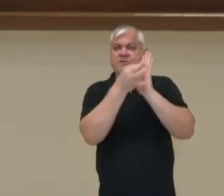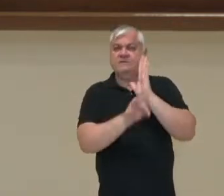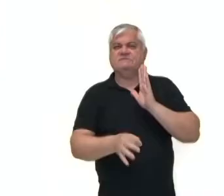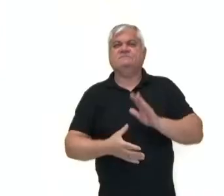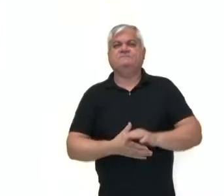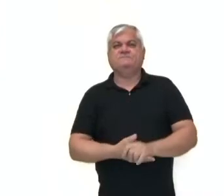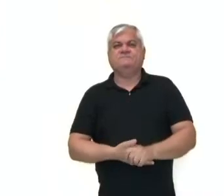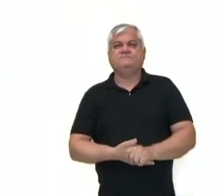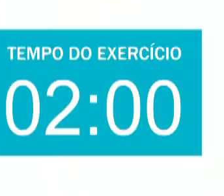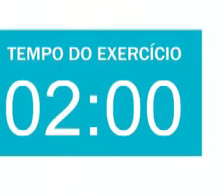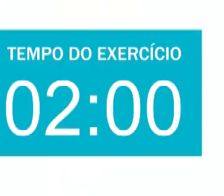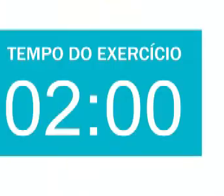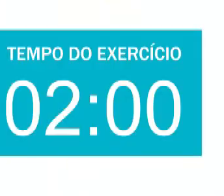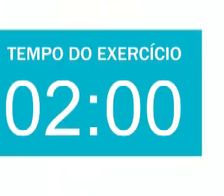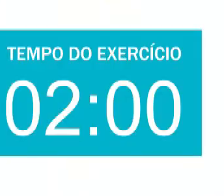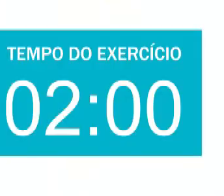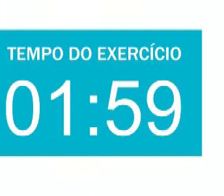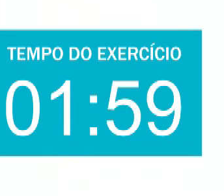correção.